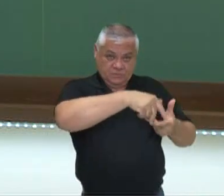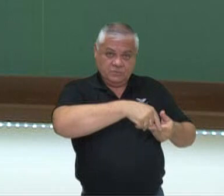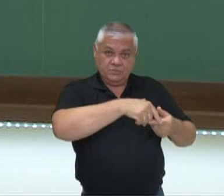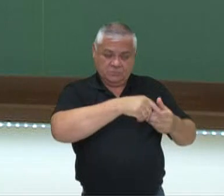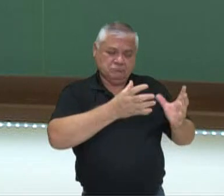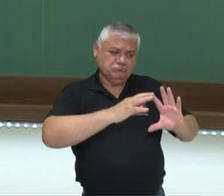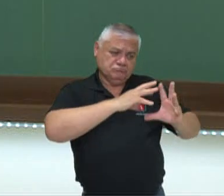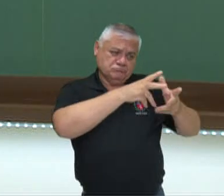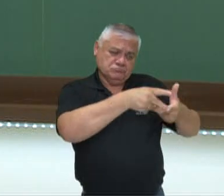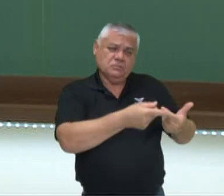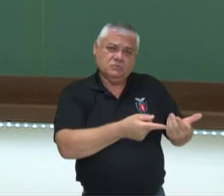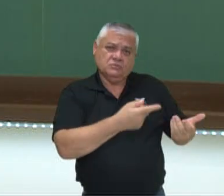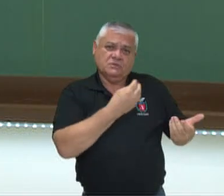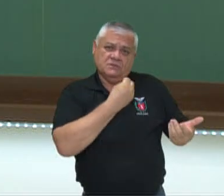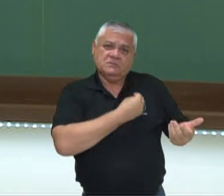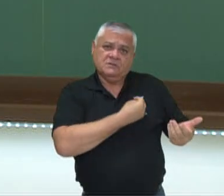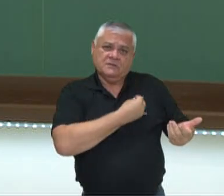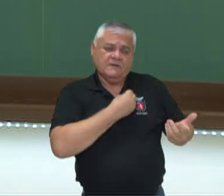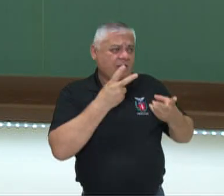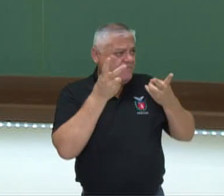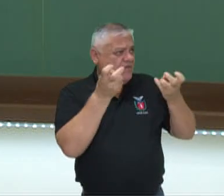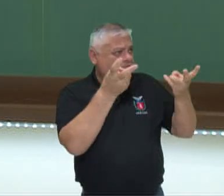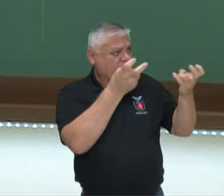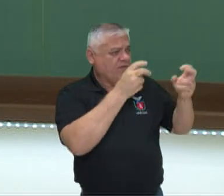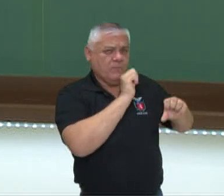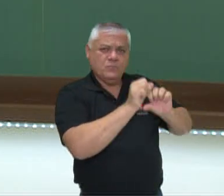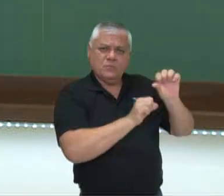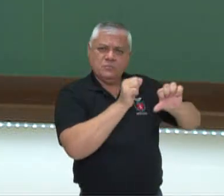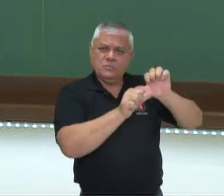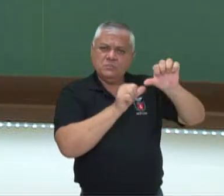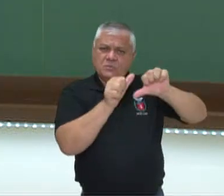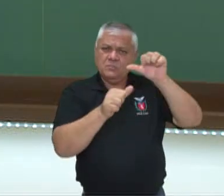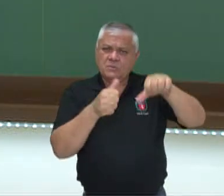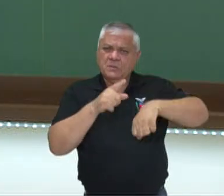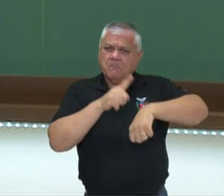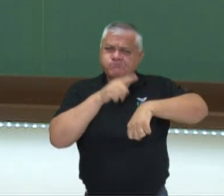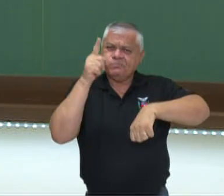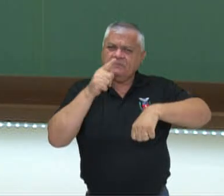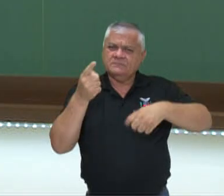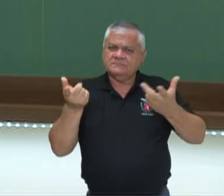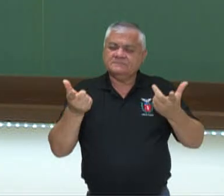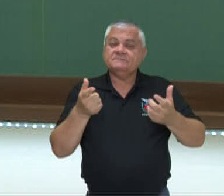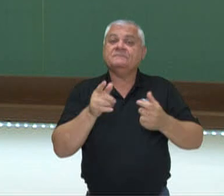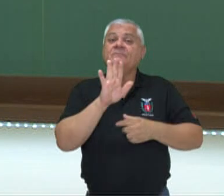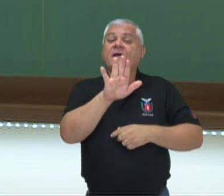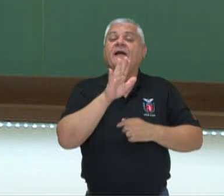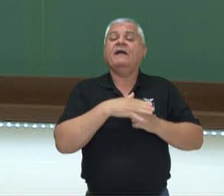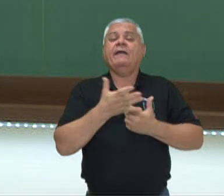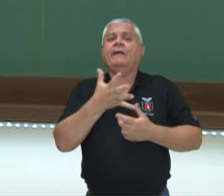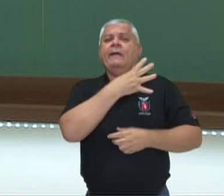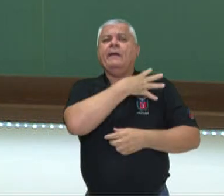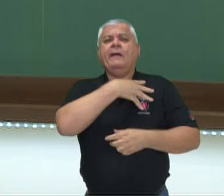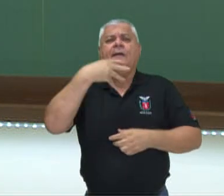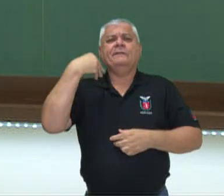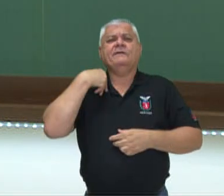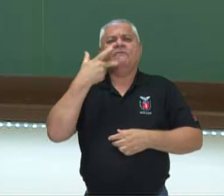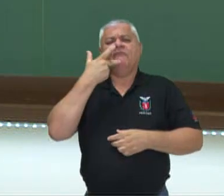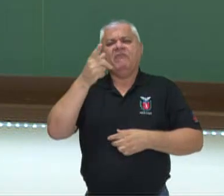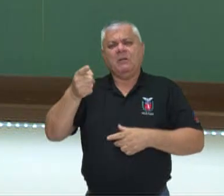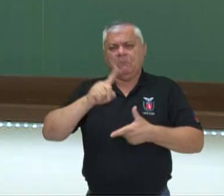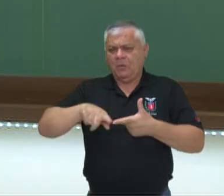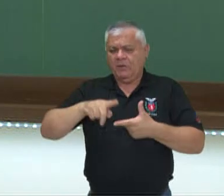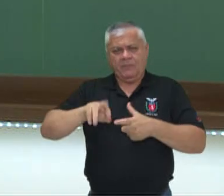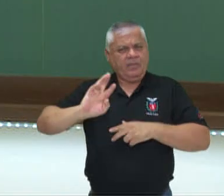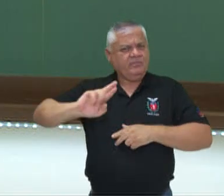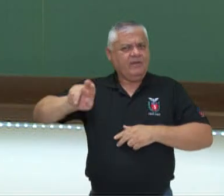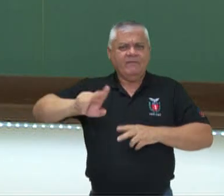nesse mundo em que nós percebemos as coisas imediatamente pelos nossos sentidos, isso não caracteriza exatamente um